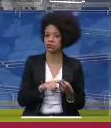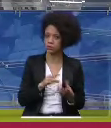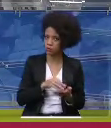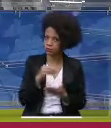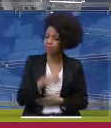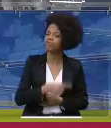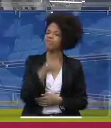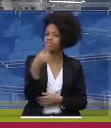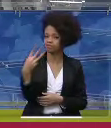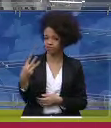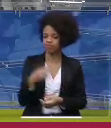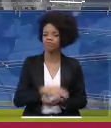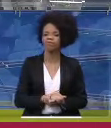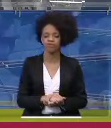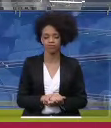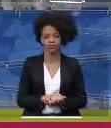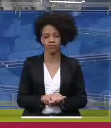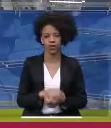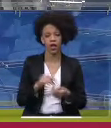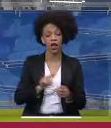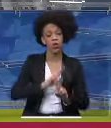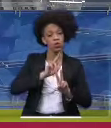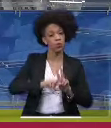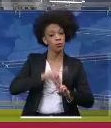no primeiro sorteio da dupla cena, concurso